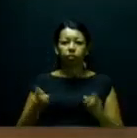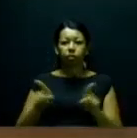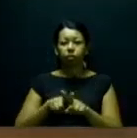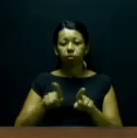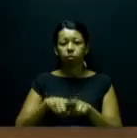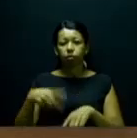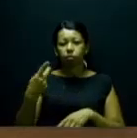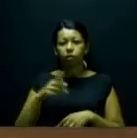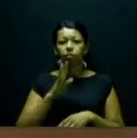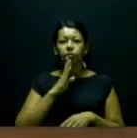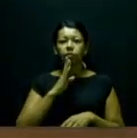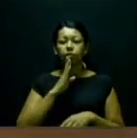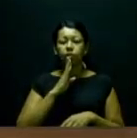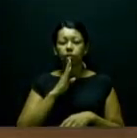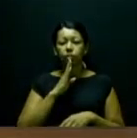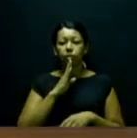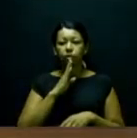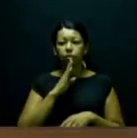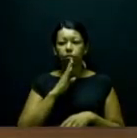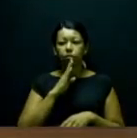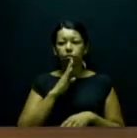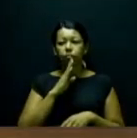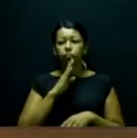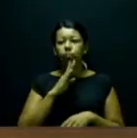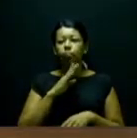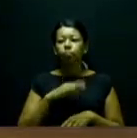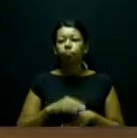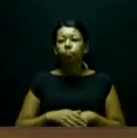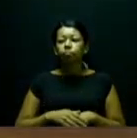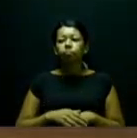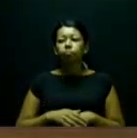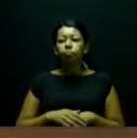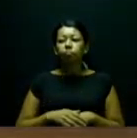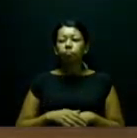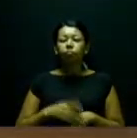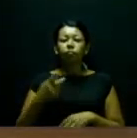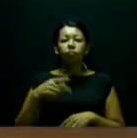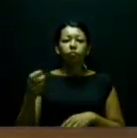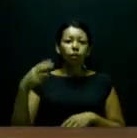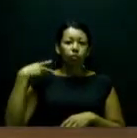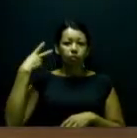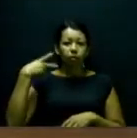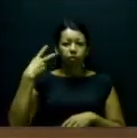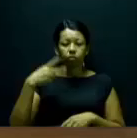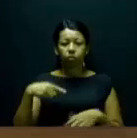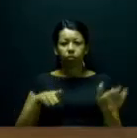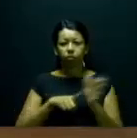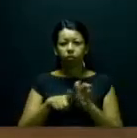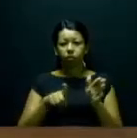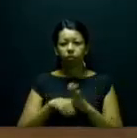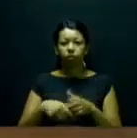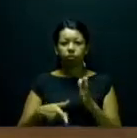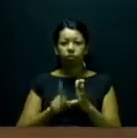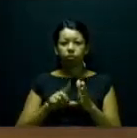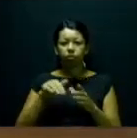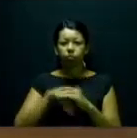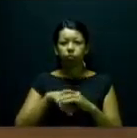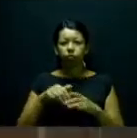também pelo conhecimento da ação por estes vereadores e a apuração. Antecipo meu voto.